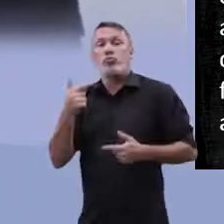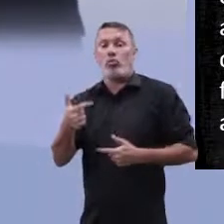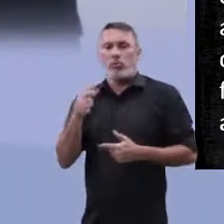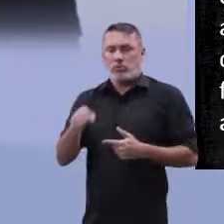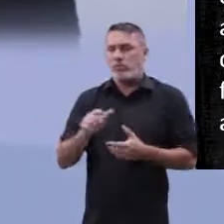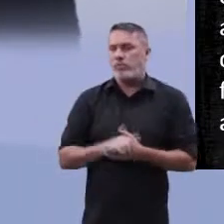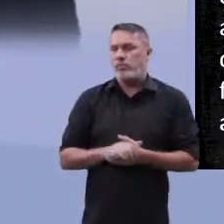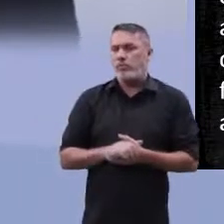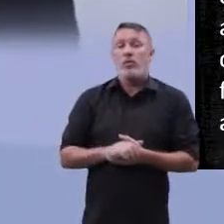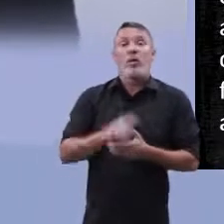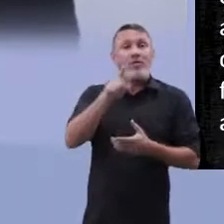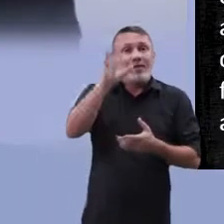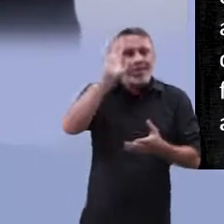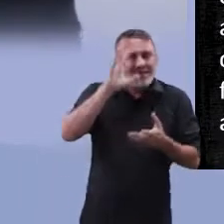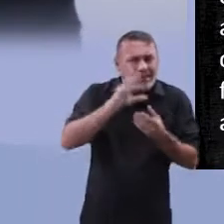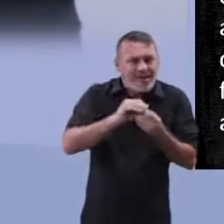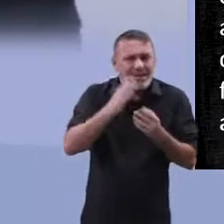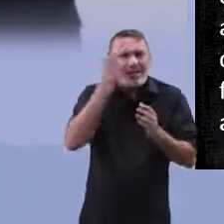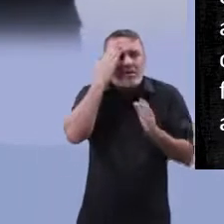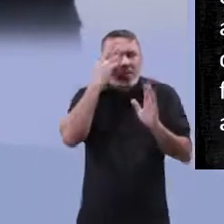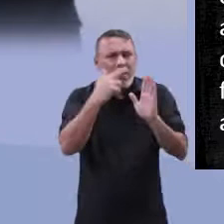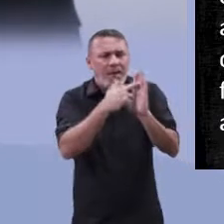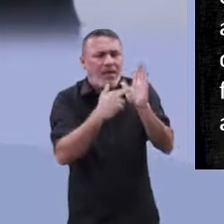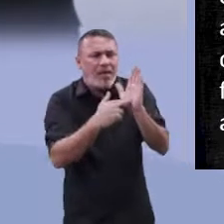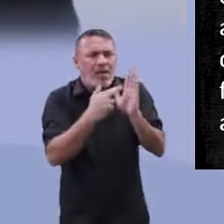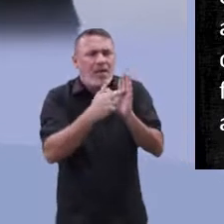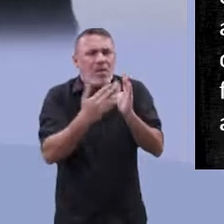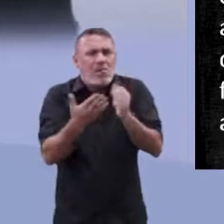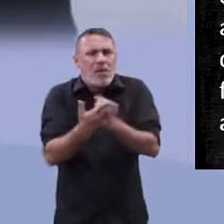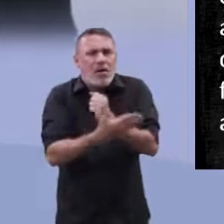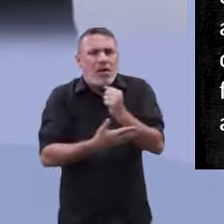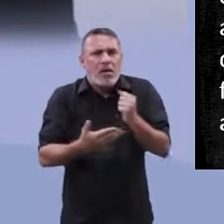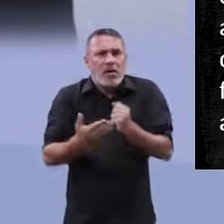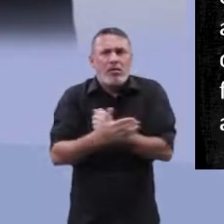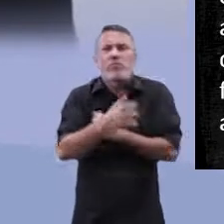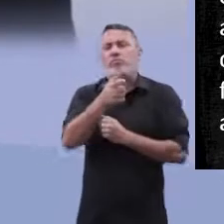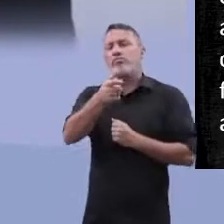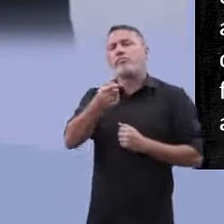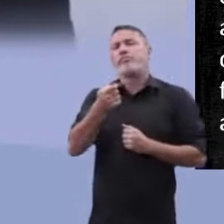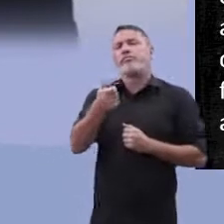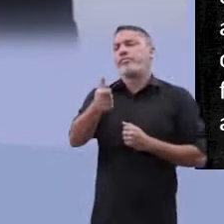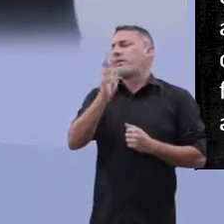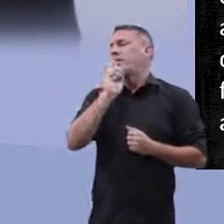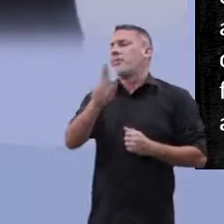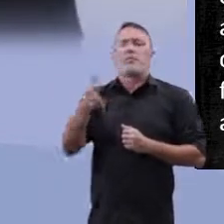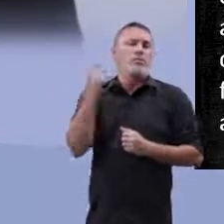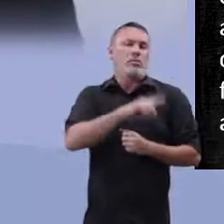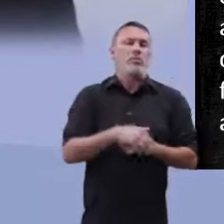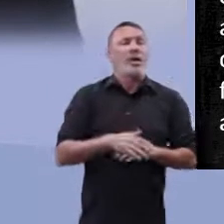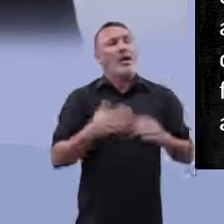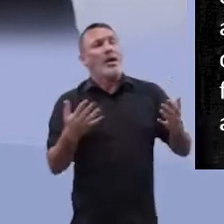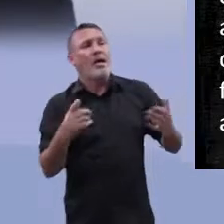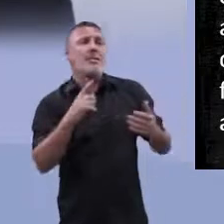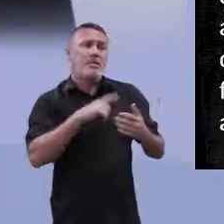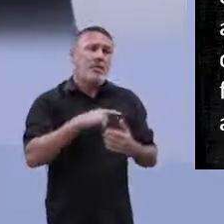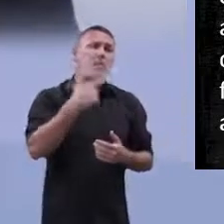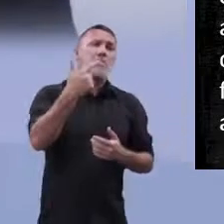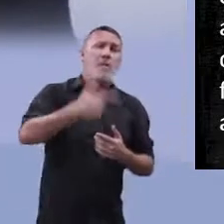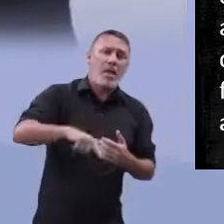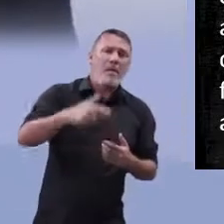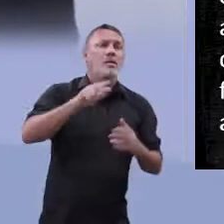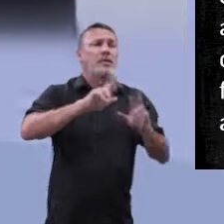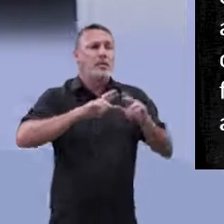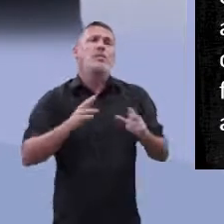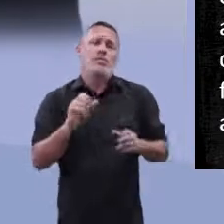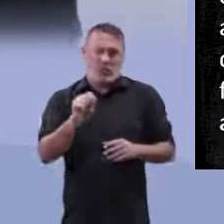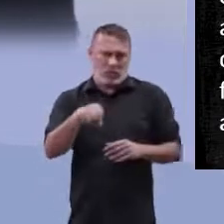base vezes altura dividido por 2. Sabendo essas duas fórmulas de área, você já detona. Ah,